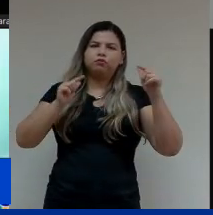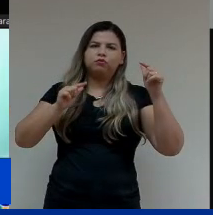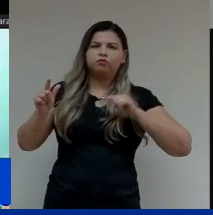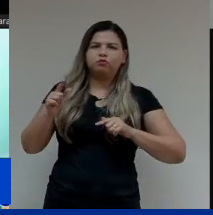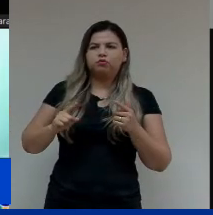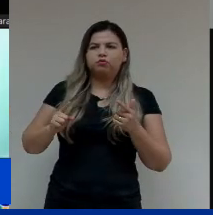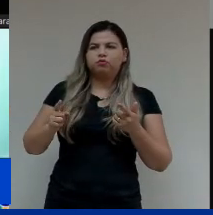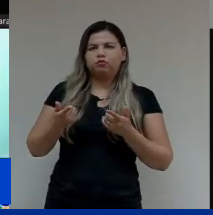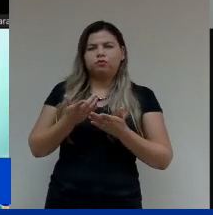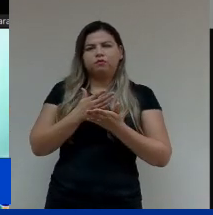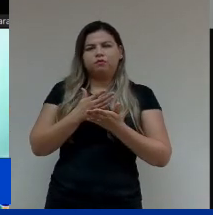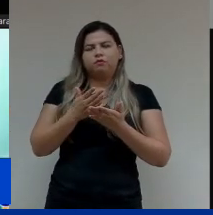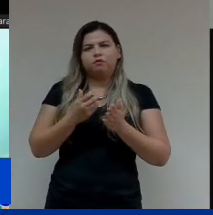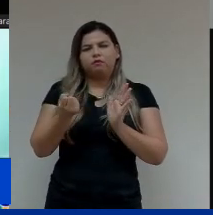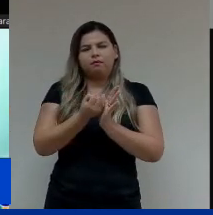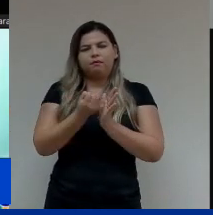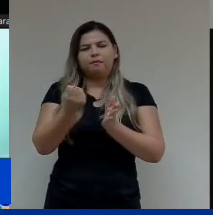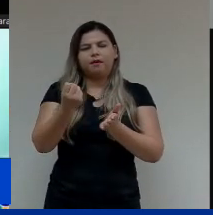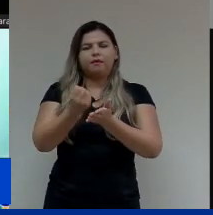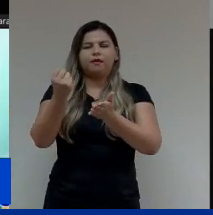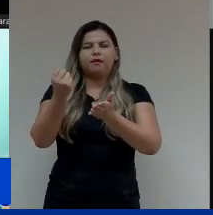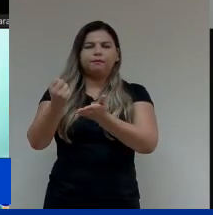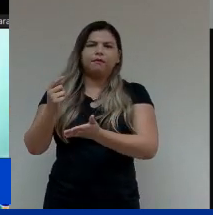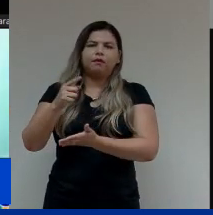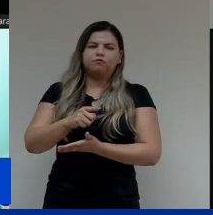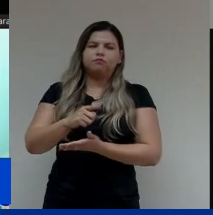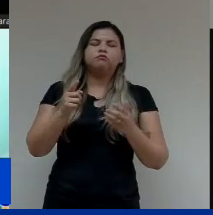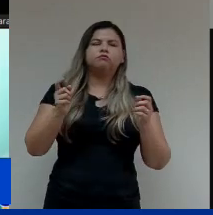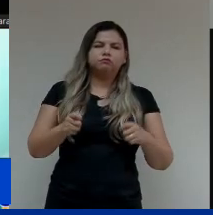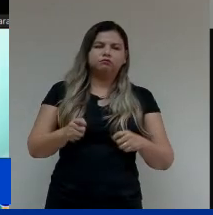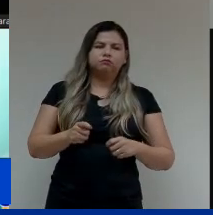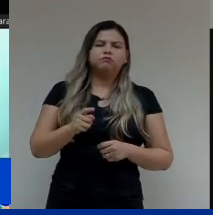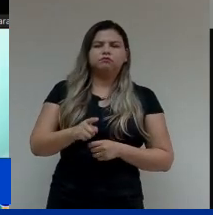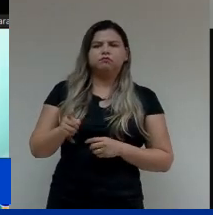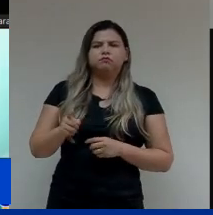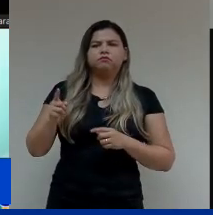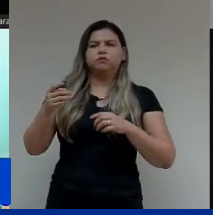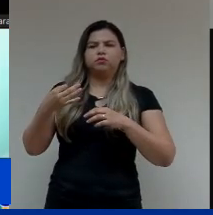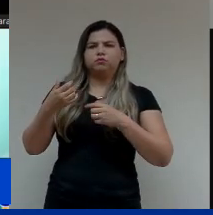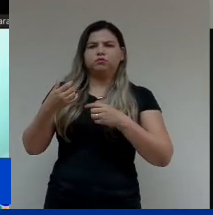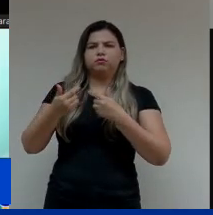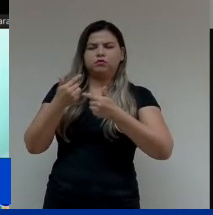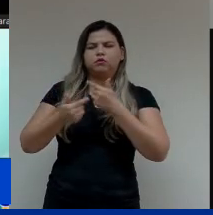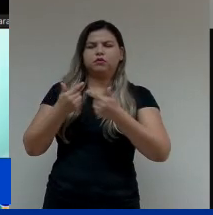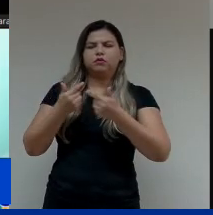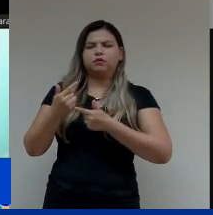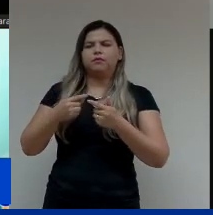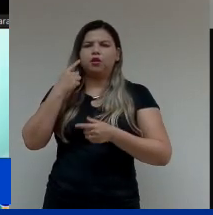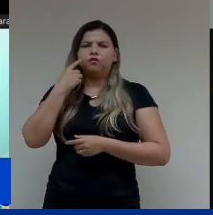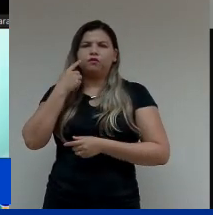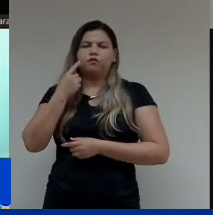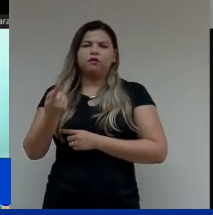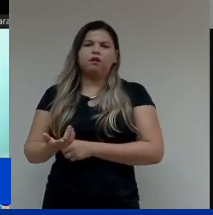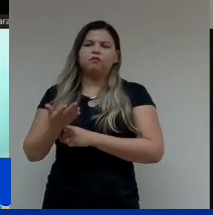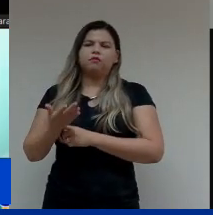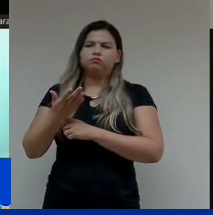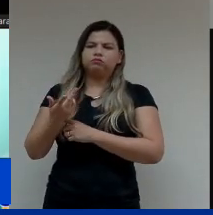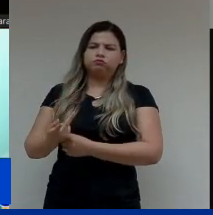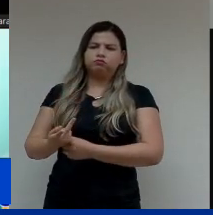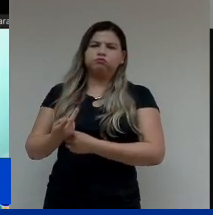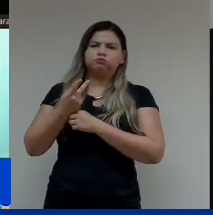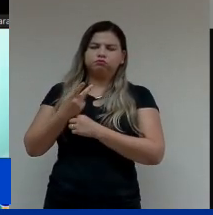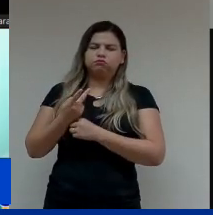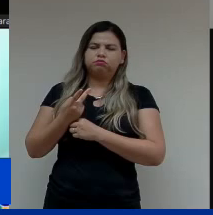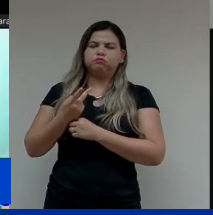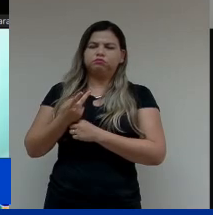praticados nos autos atestaram que os serviços advocatícios foram efetivamente realizados no âmbito